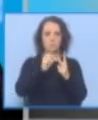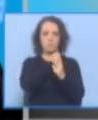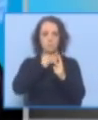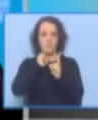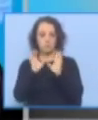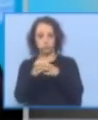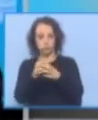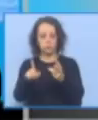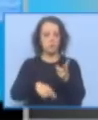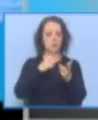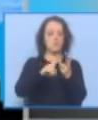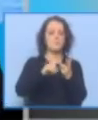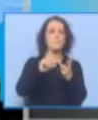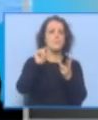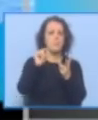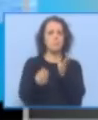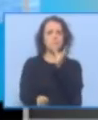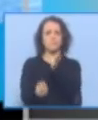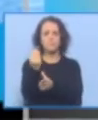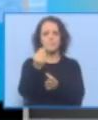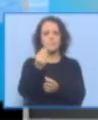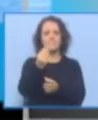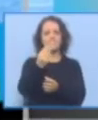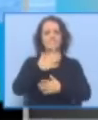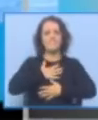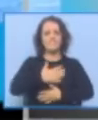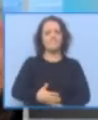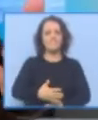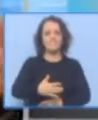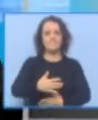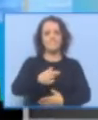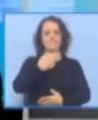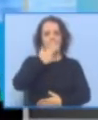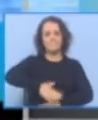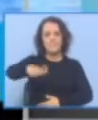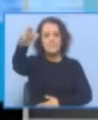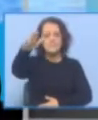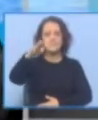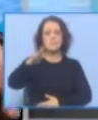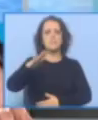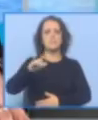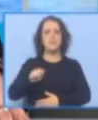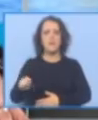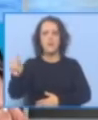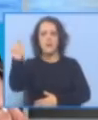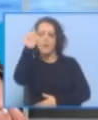o ressurgimento de movimentos nazis em diferentes pontos